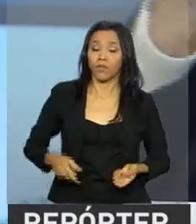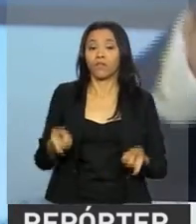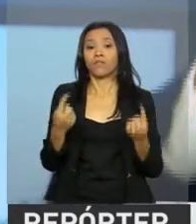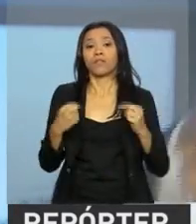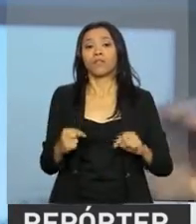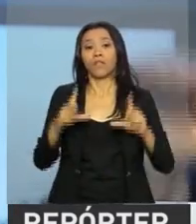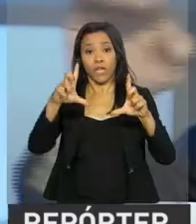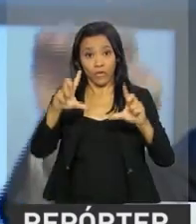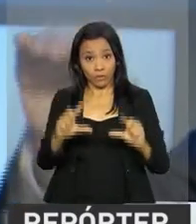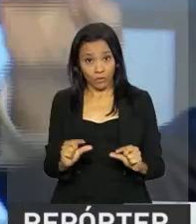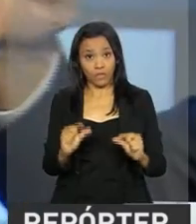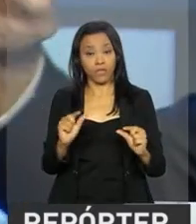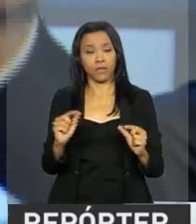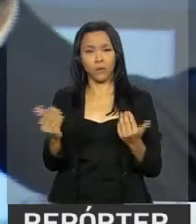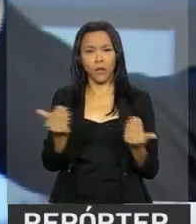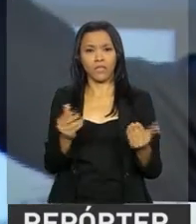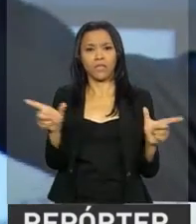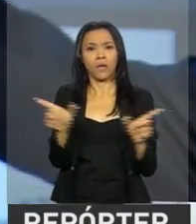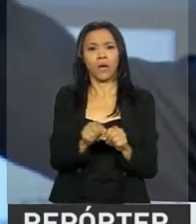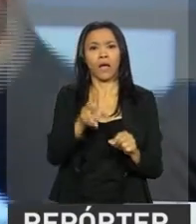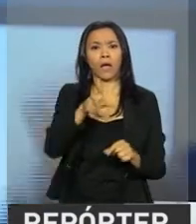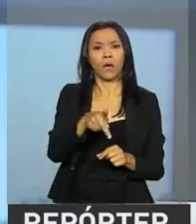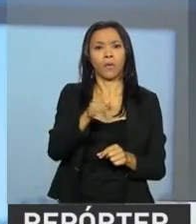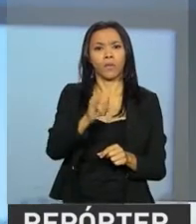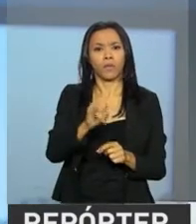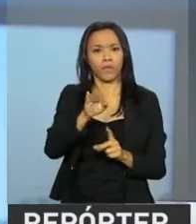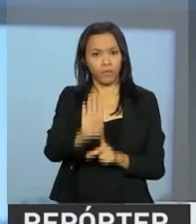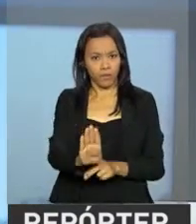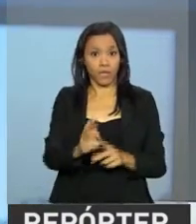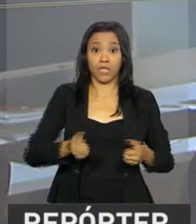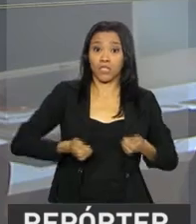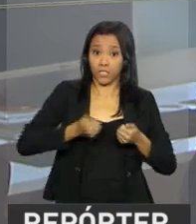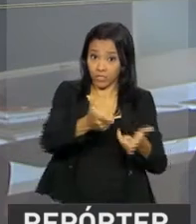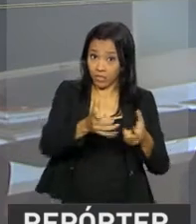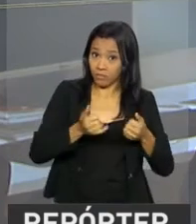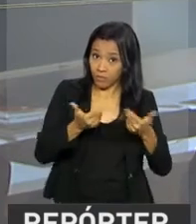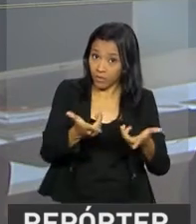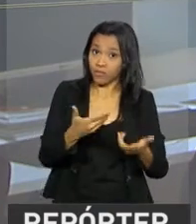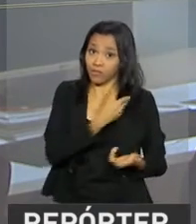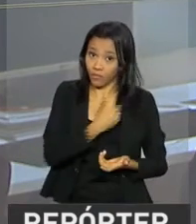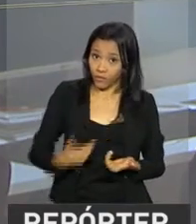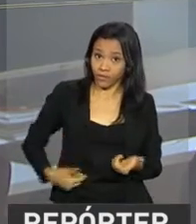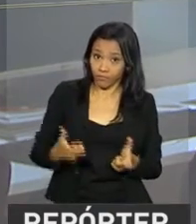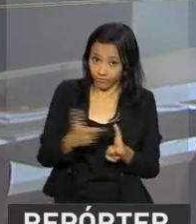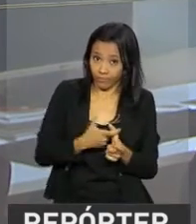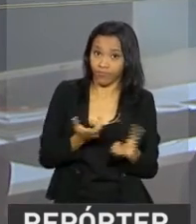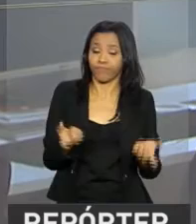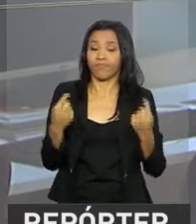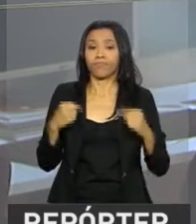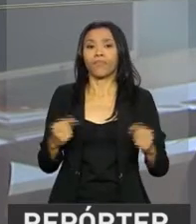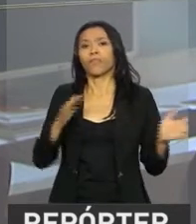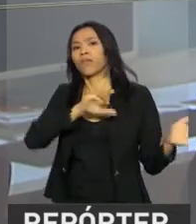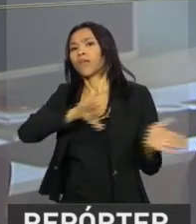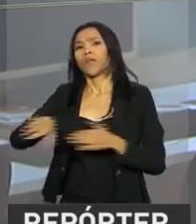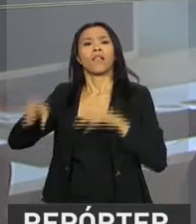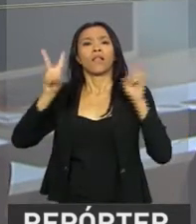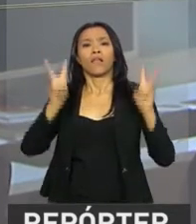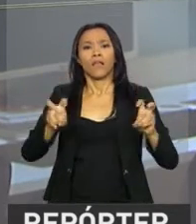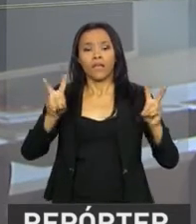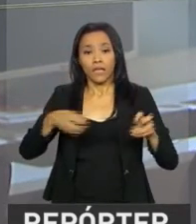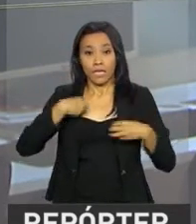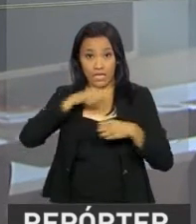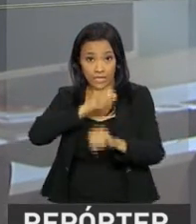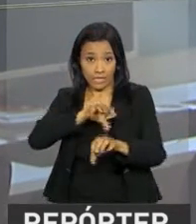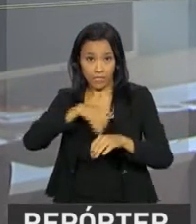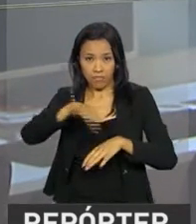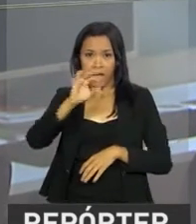relação ao PIB da evolução das despesas públicas é outra. Bom, e falando agora de educação, mais de 300